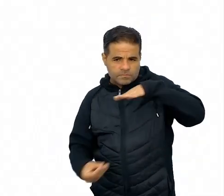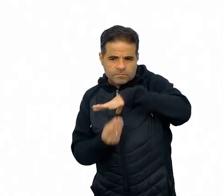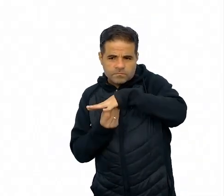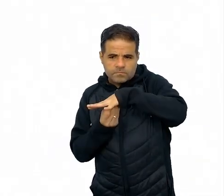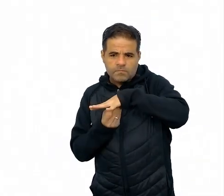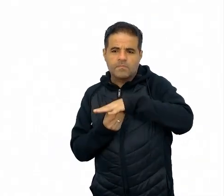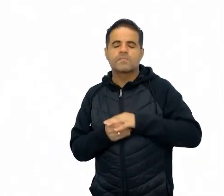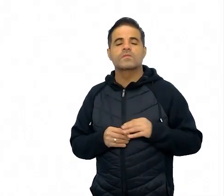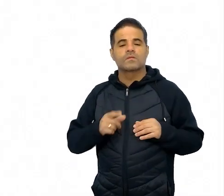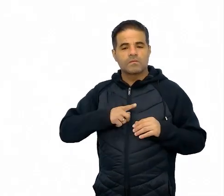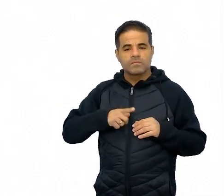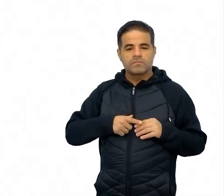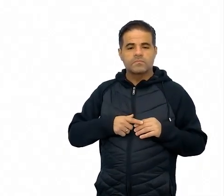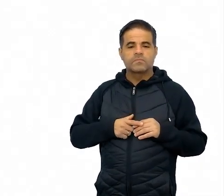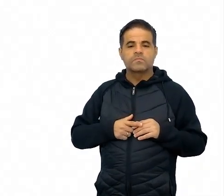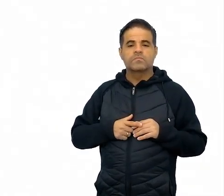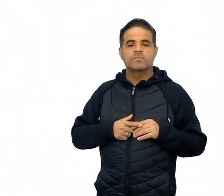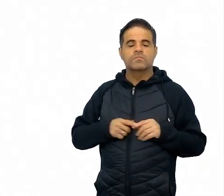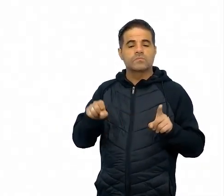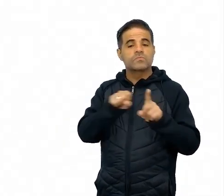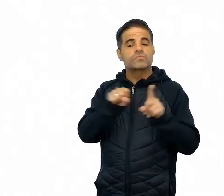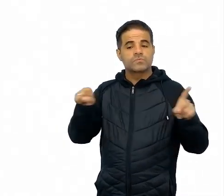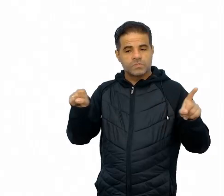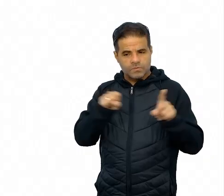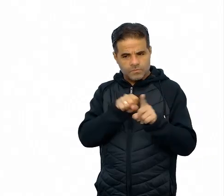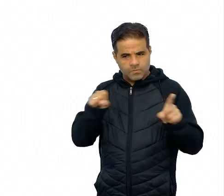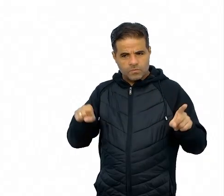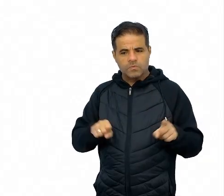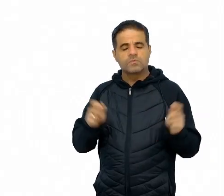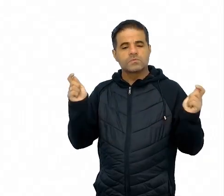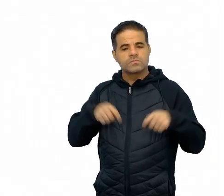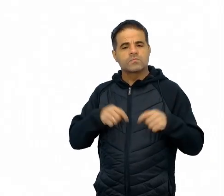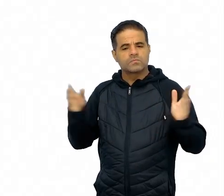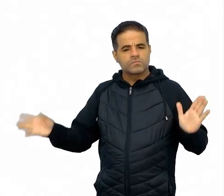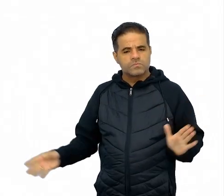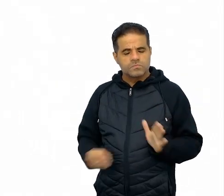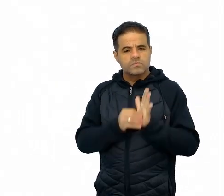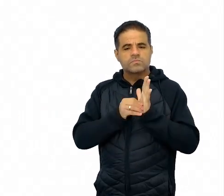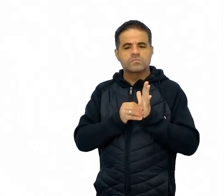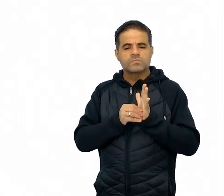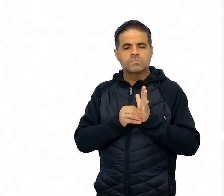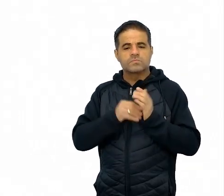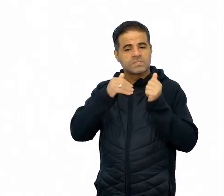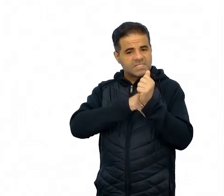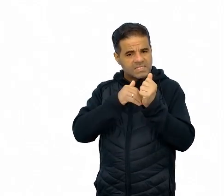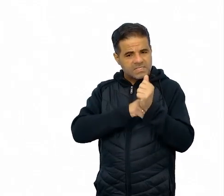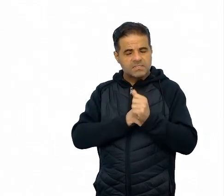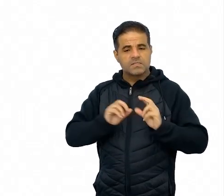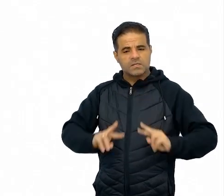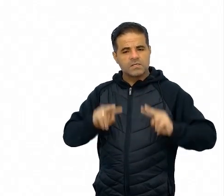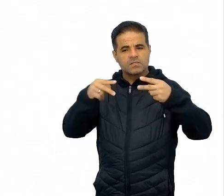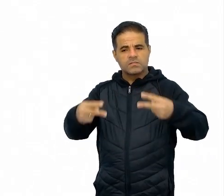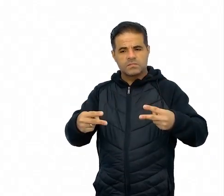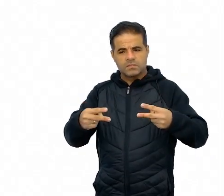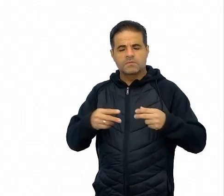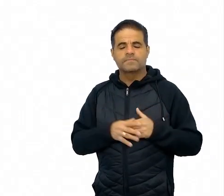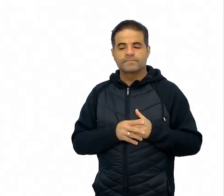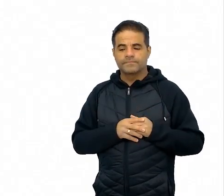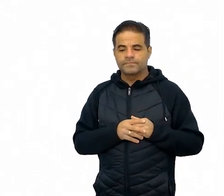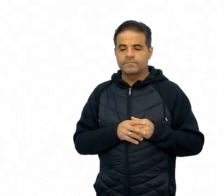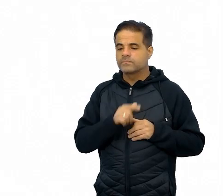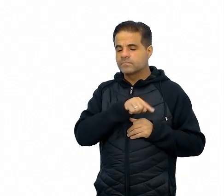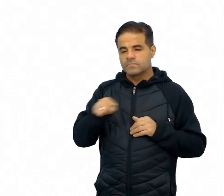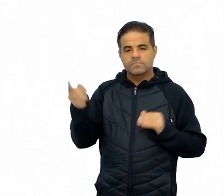repositório, no Sou Servidor, vocês colocarem a senha e o link de vocês, né, a senha,